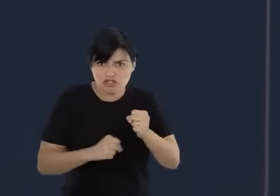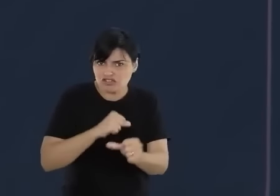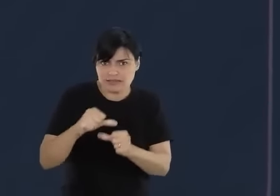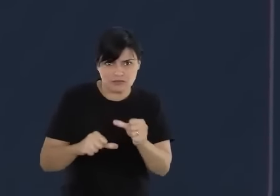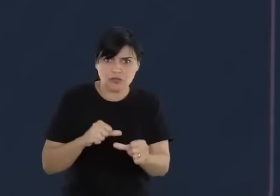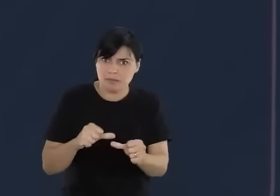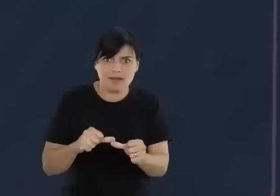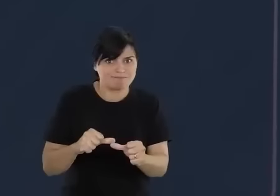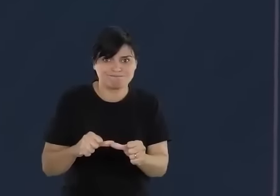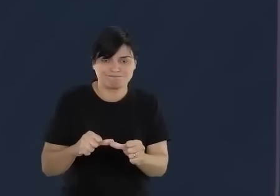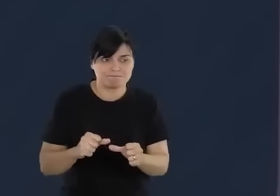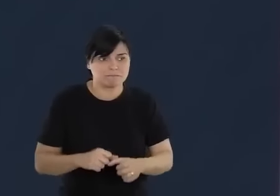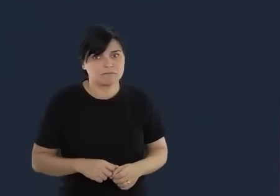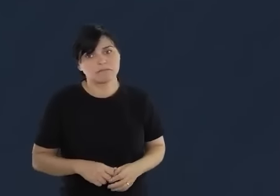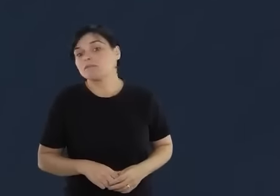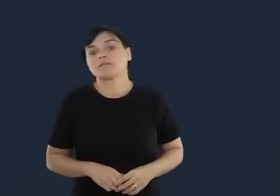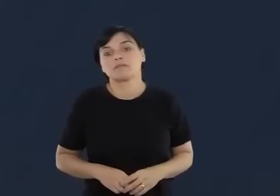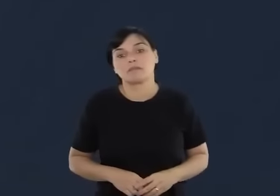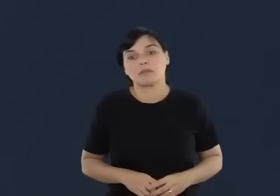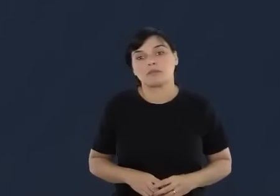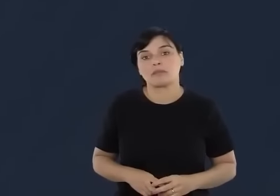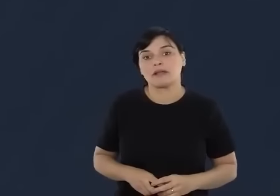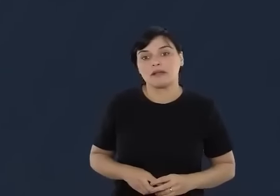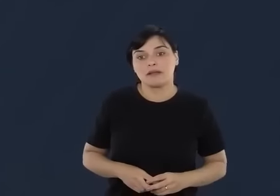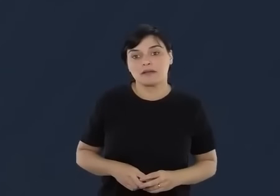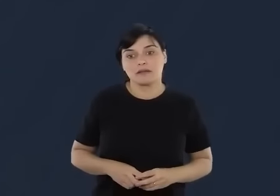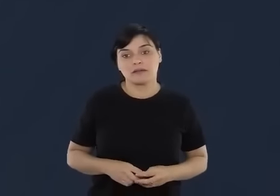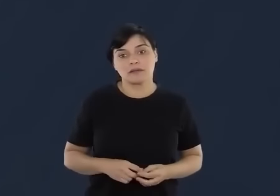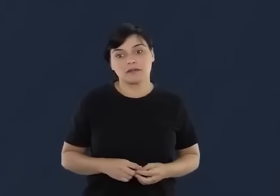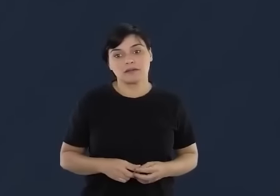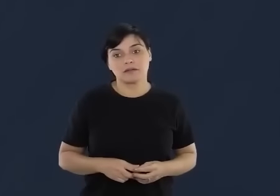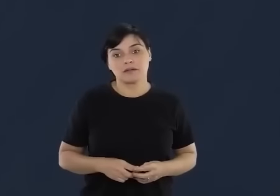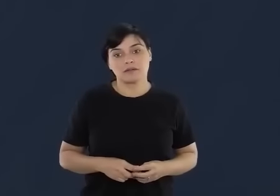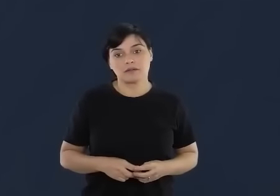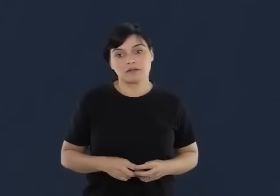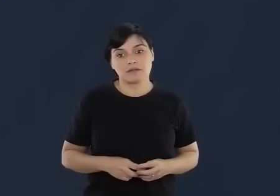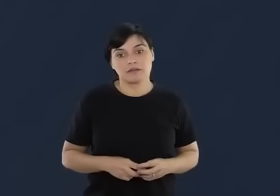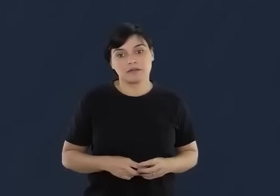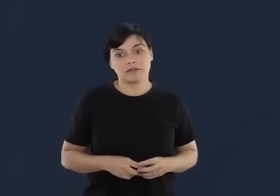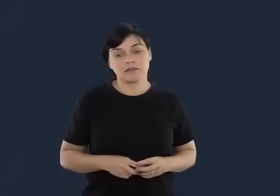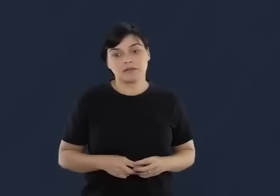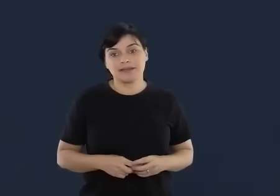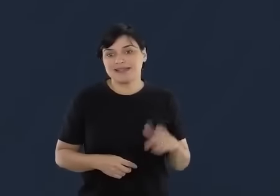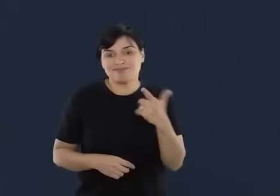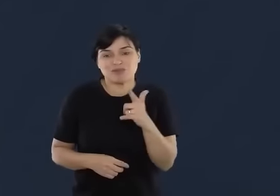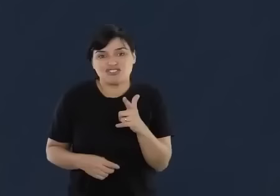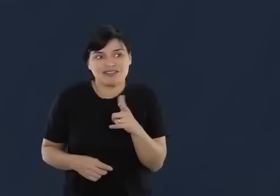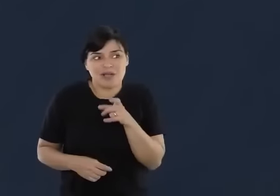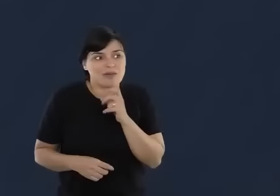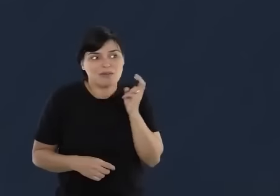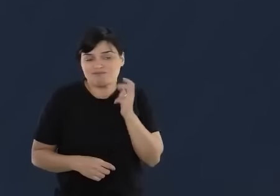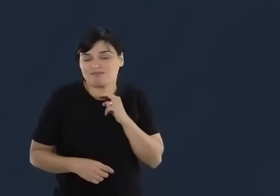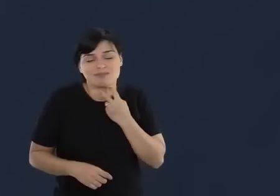hoje a filosofia de Gabriela crava e canela eu nasci assim eu cresci assim eu vou morrer assim não tem chance de mudança para minha história